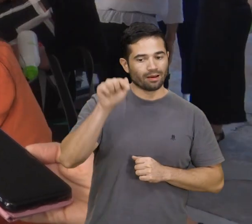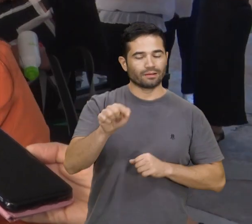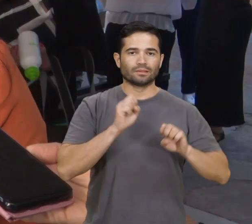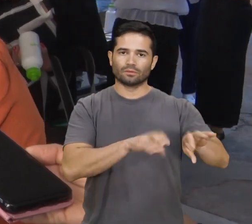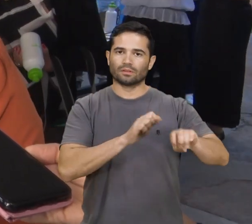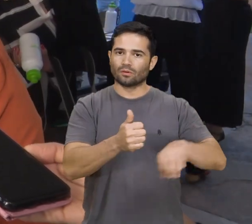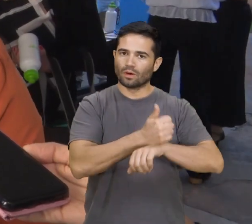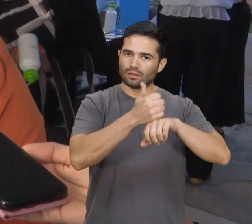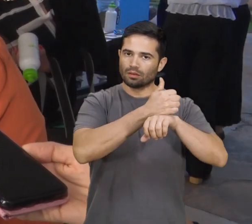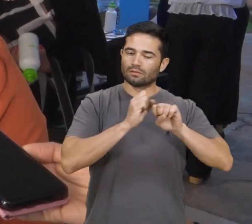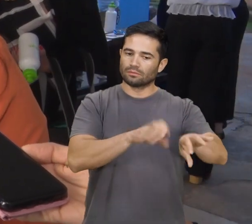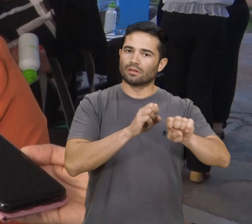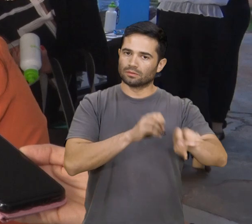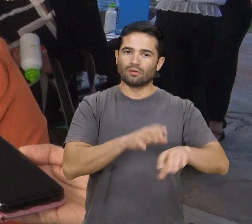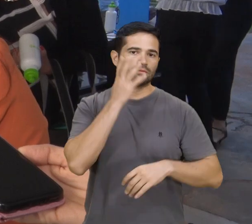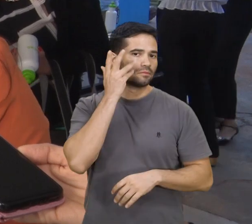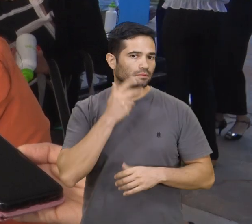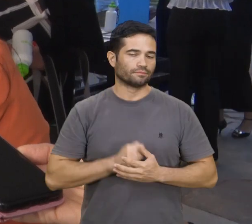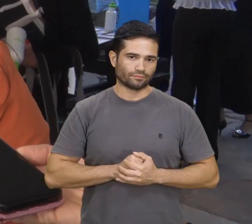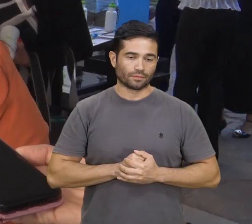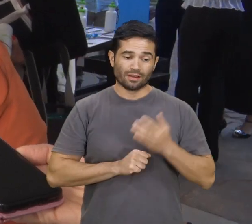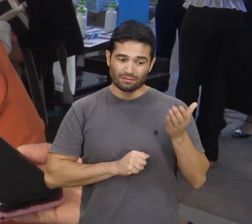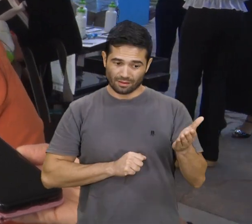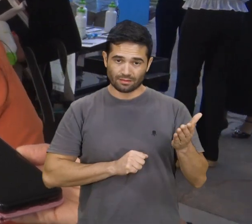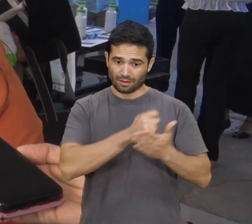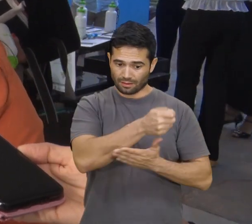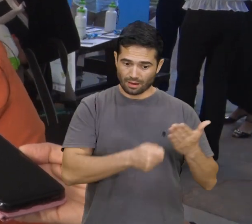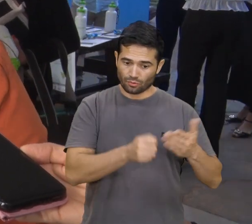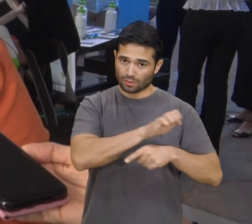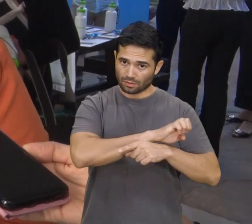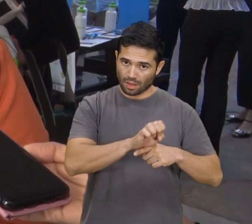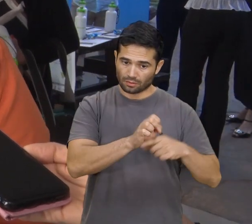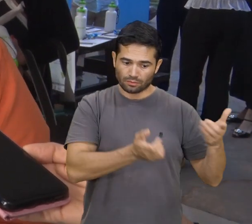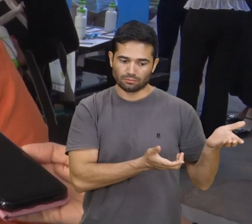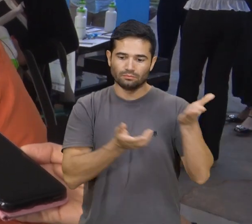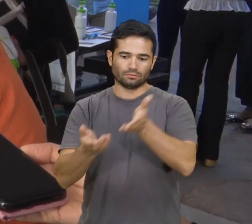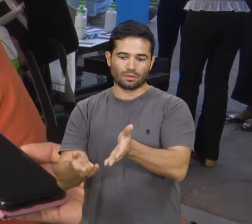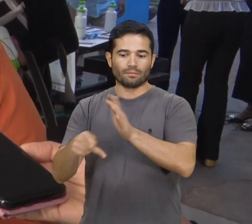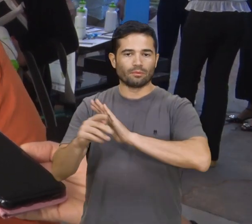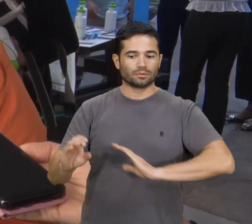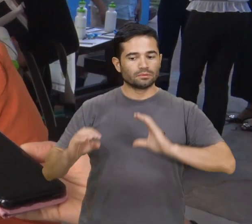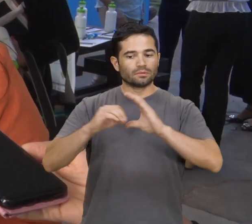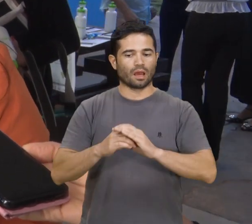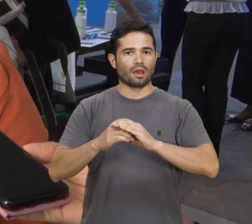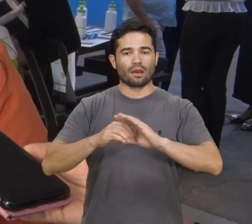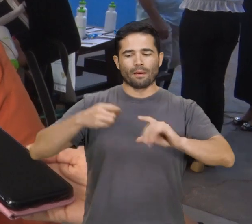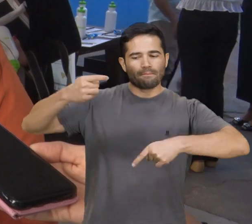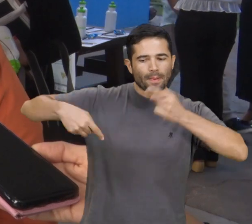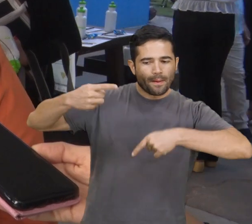para essa educação de qualidade, para a educação infantil. Dessa carta do estadual, a gente vem para o